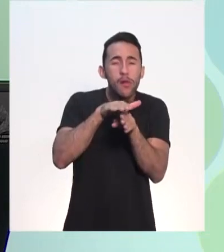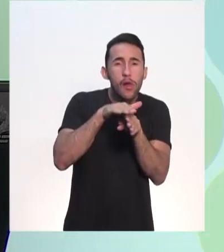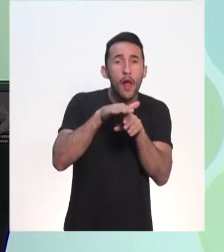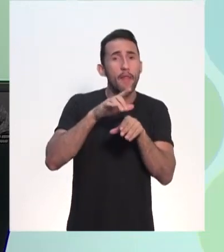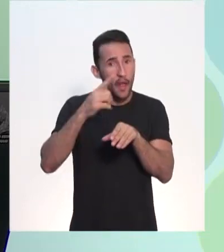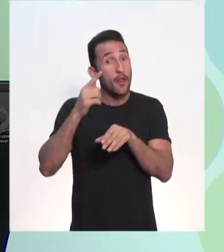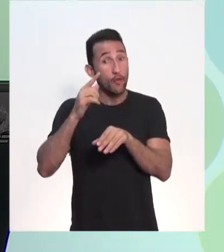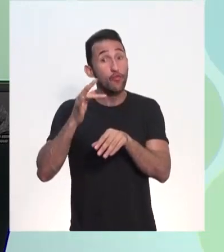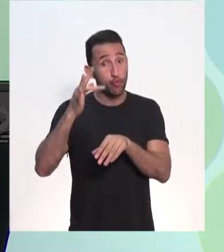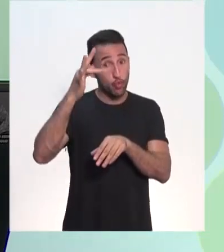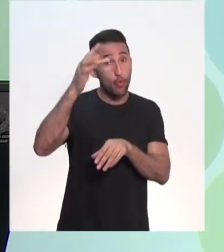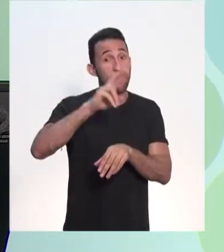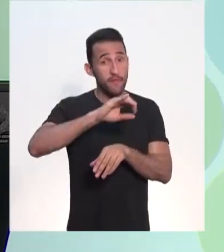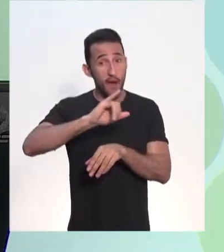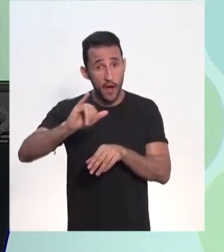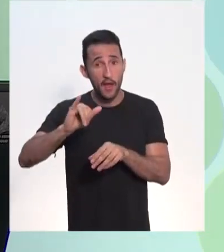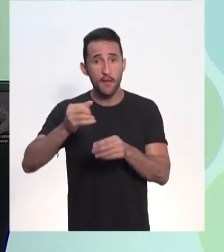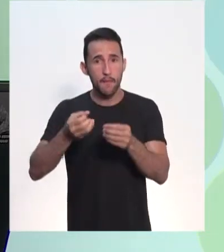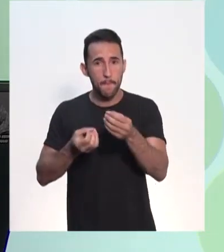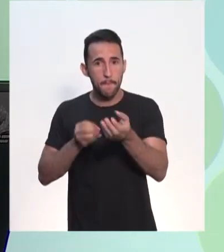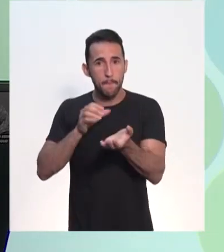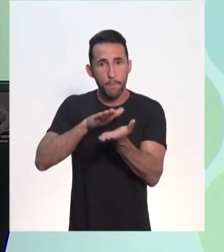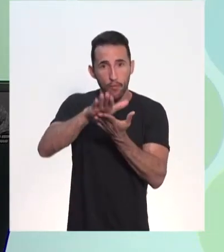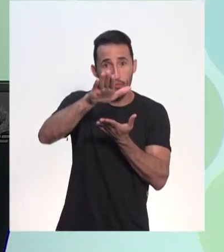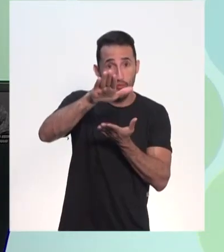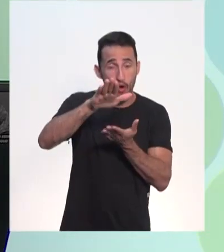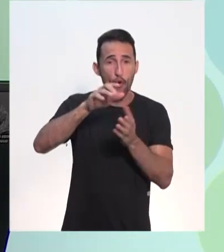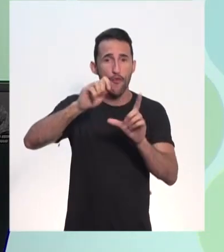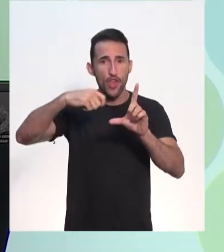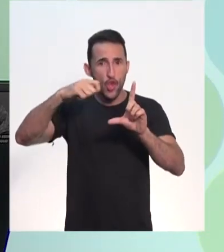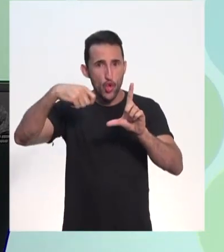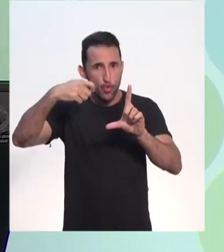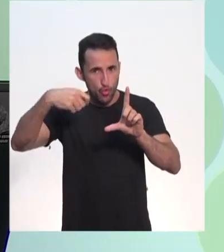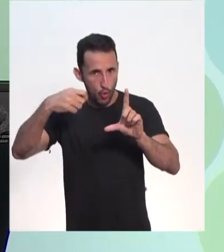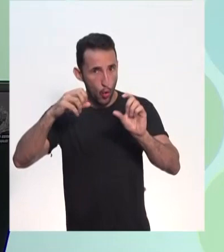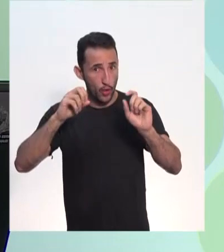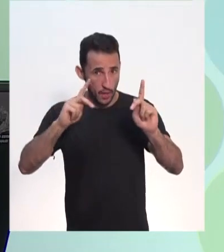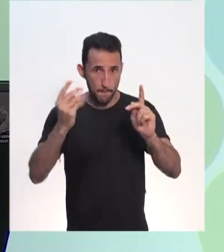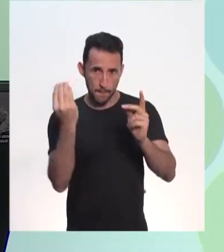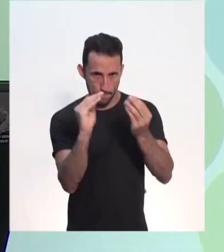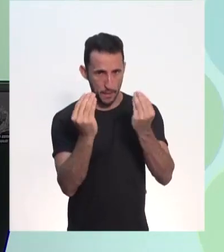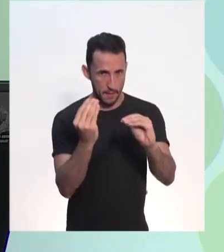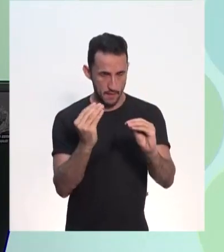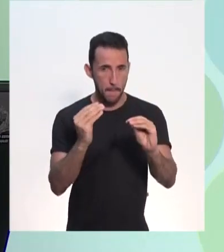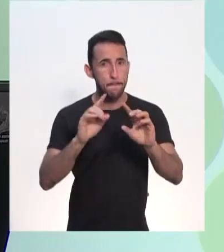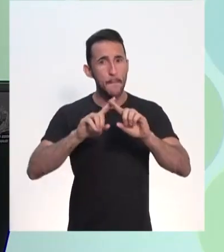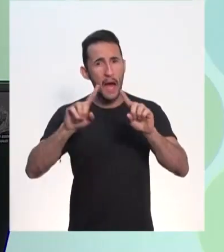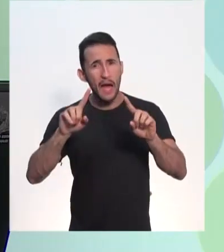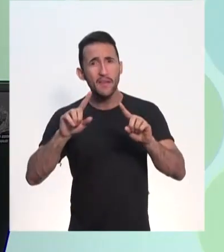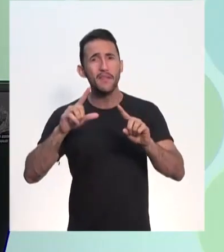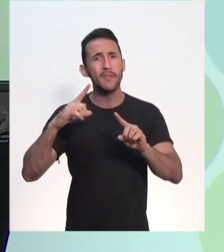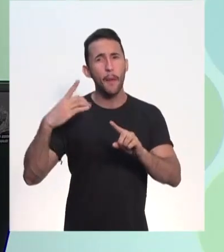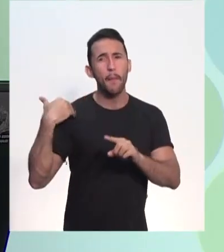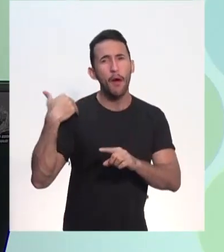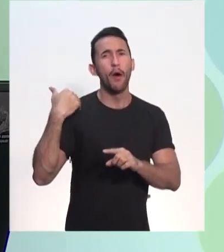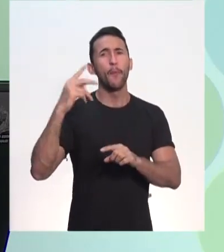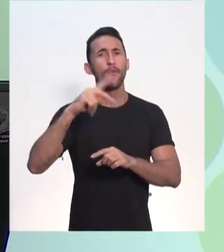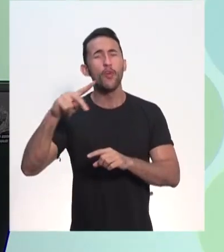professores coordenadores que já acompanharam ontem, eles viram que nós apresentamos ontem 3 vídeos, né, que